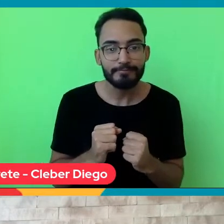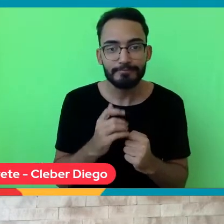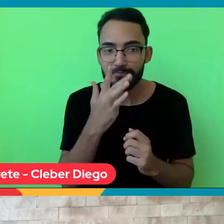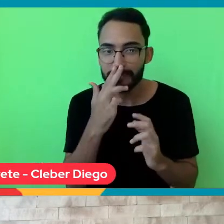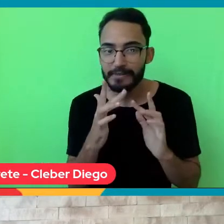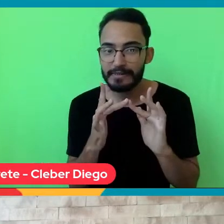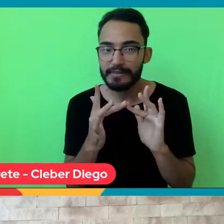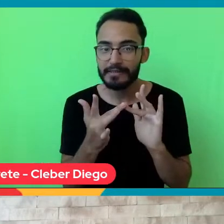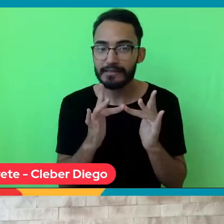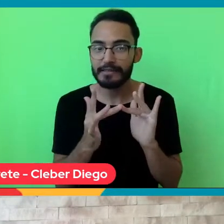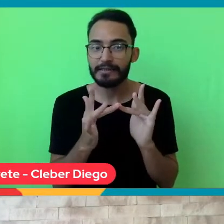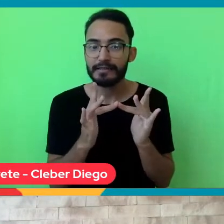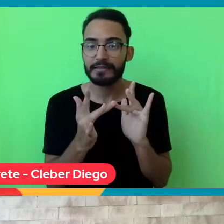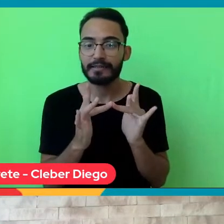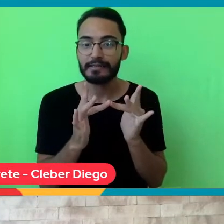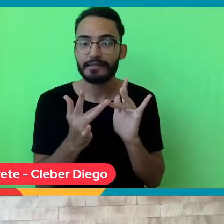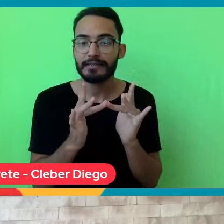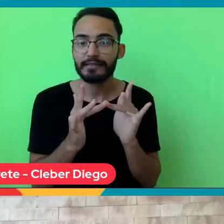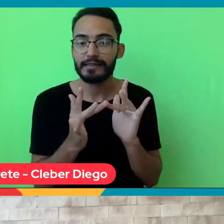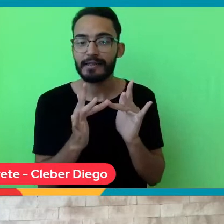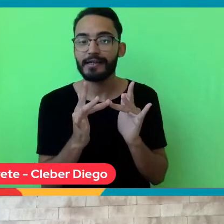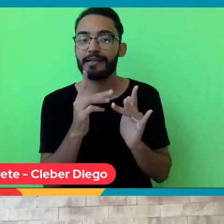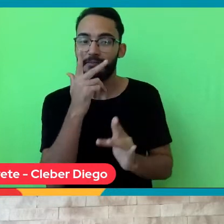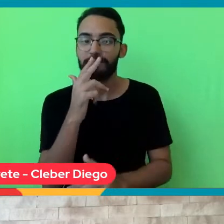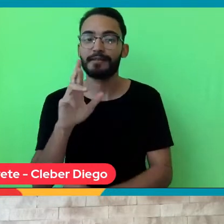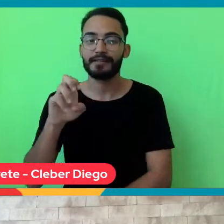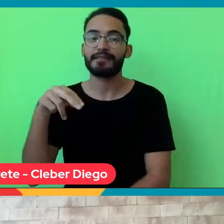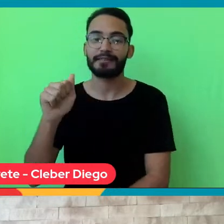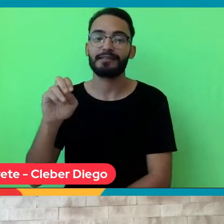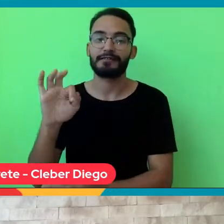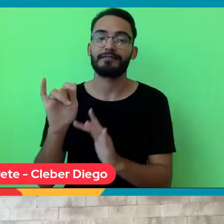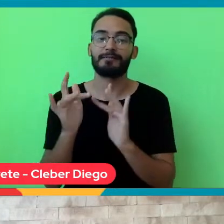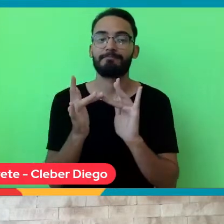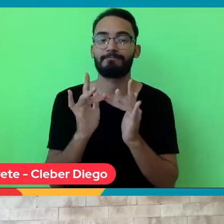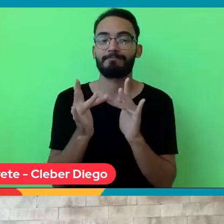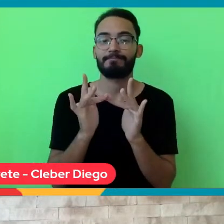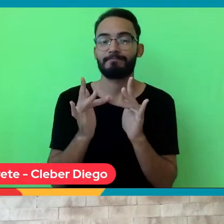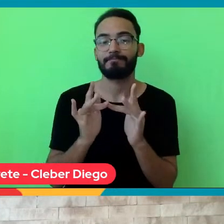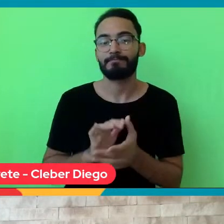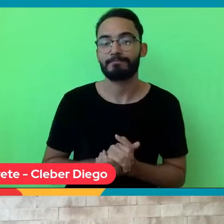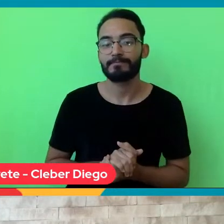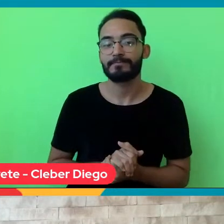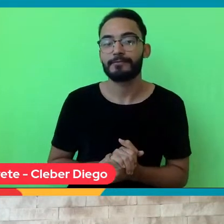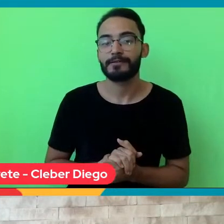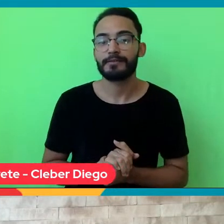Travamos? Eu acho que a Rita travou.